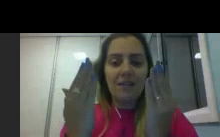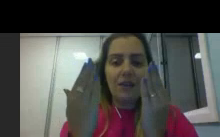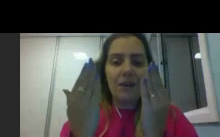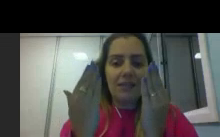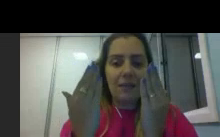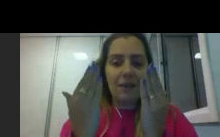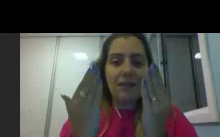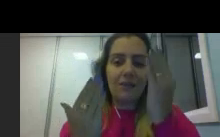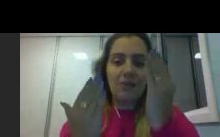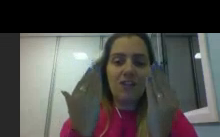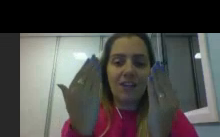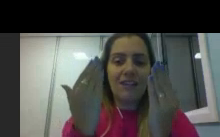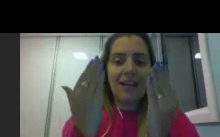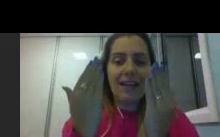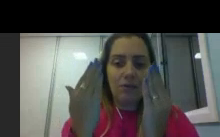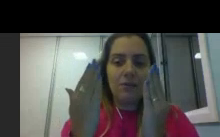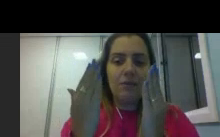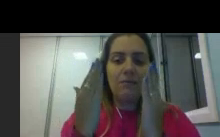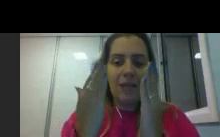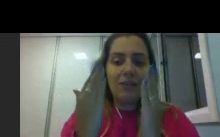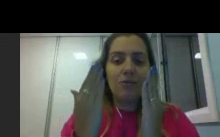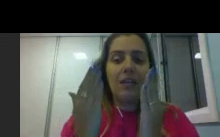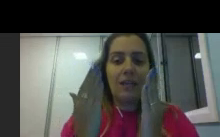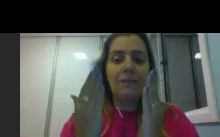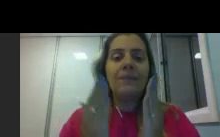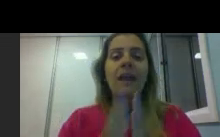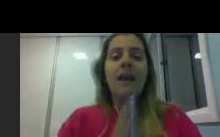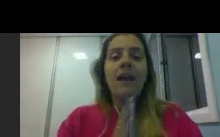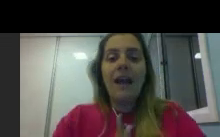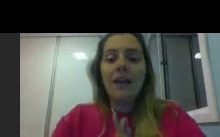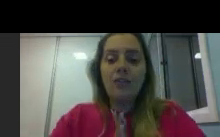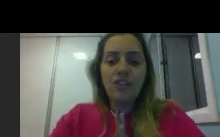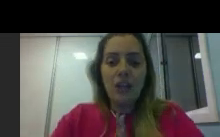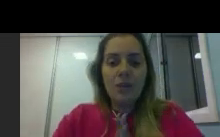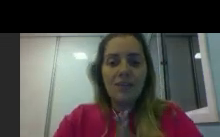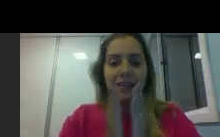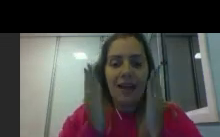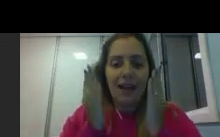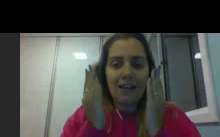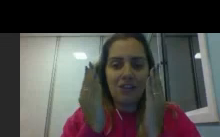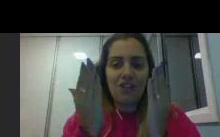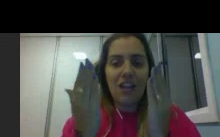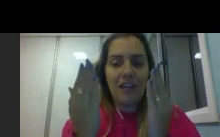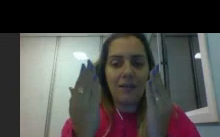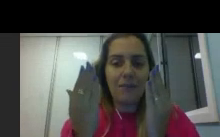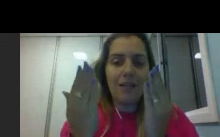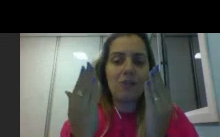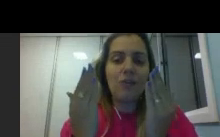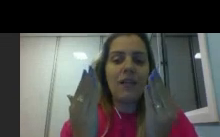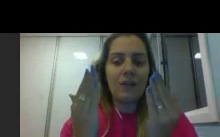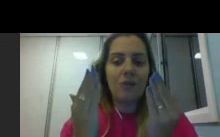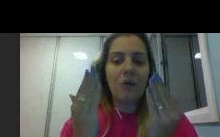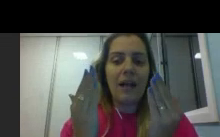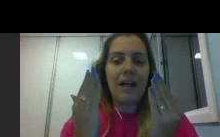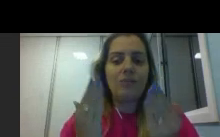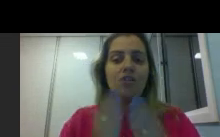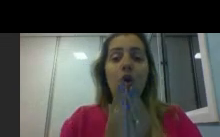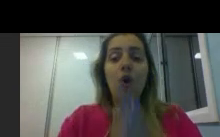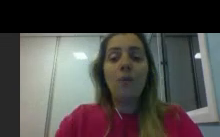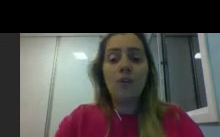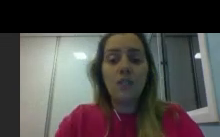dois genes que eu recebi, nesses dois genes alelos para insulina. E aí eu chamo esse gene para insulina, no